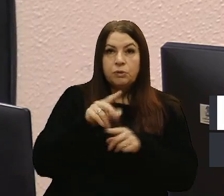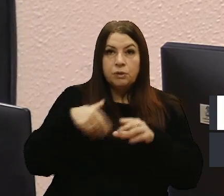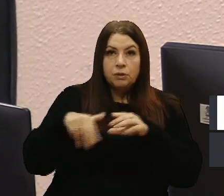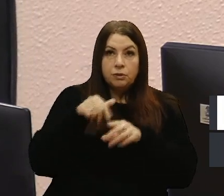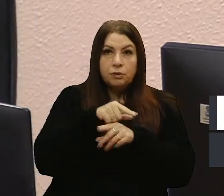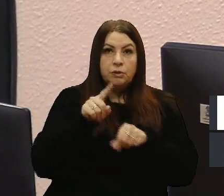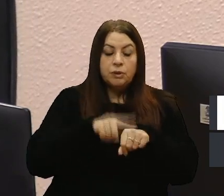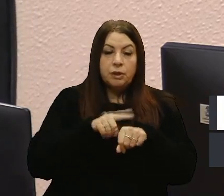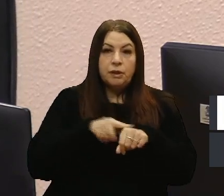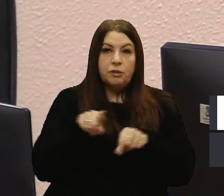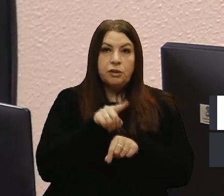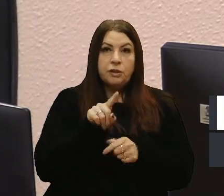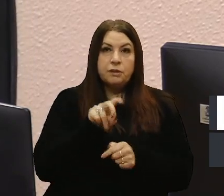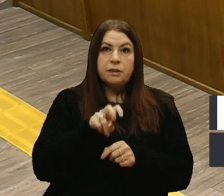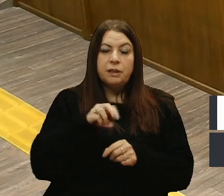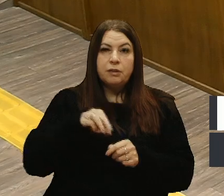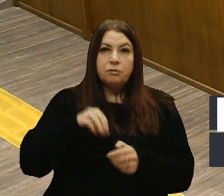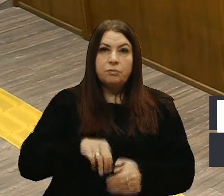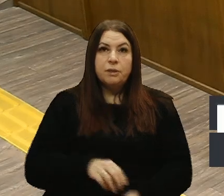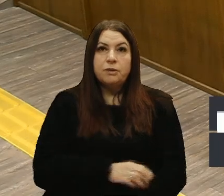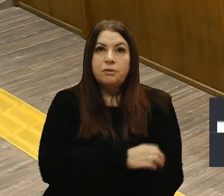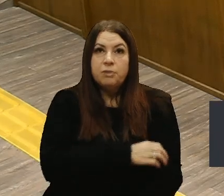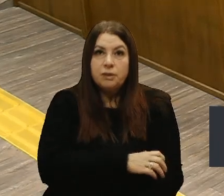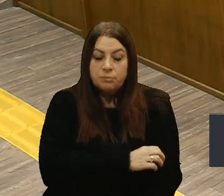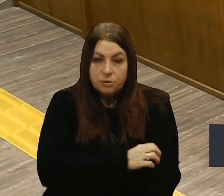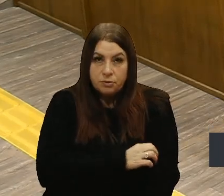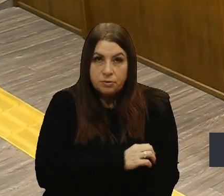pelo tempo de até 5 minutos.